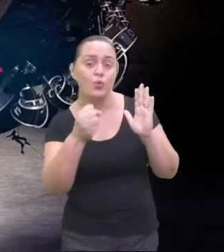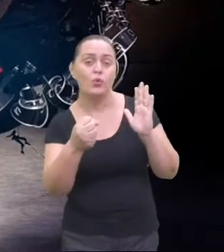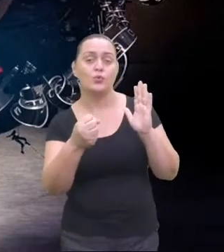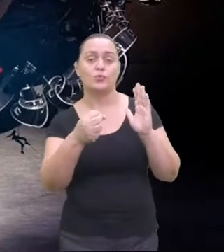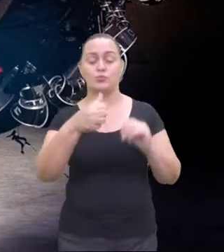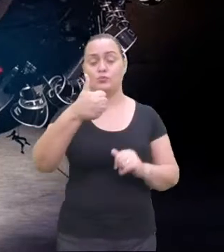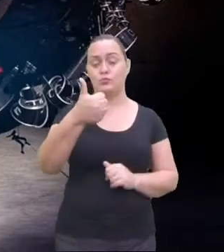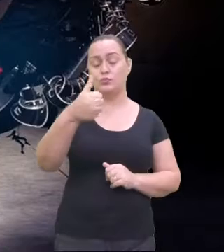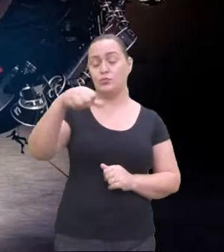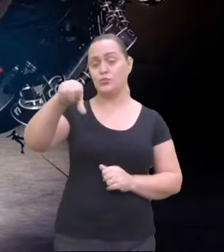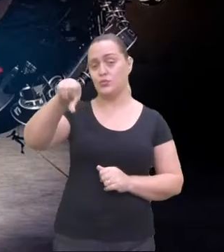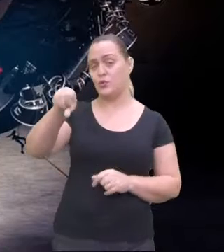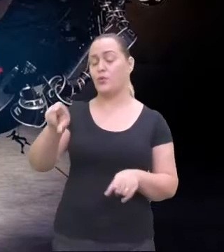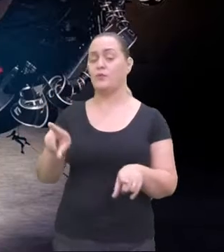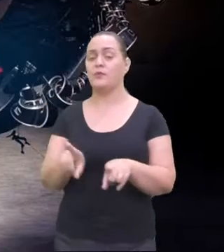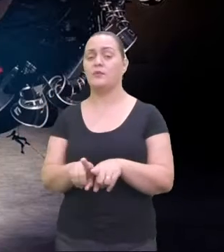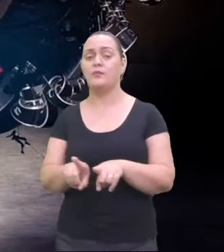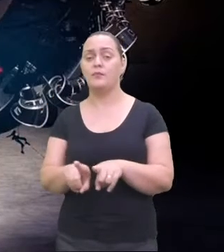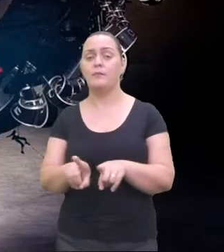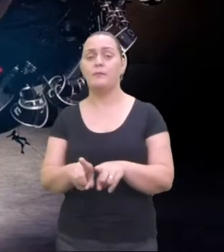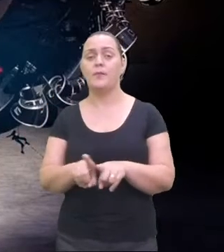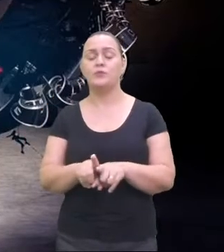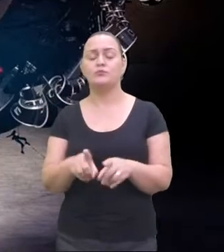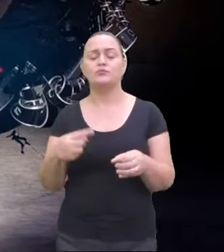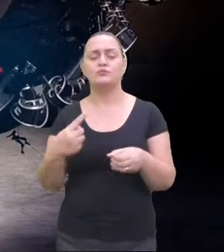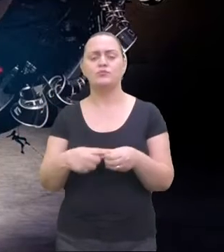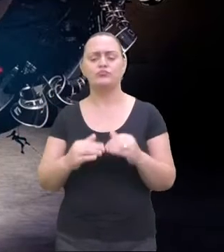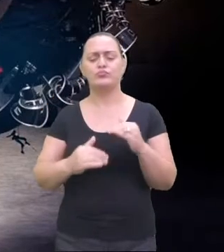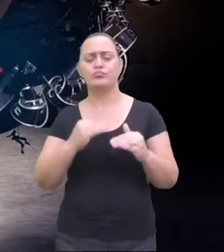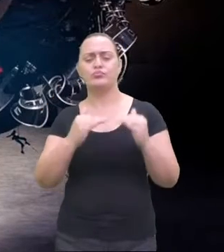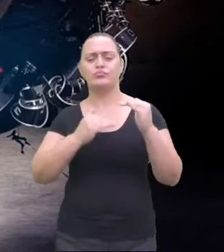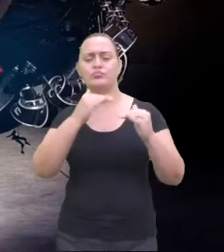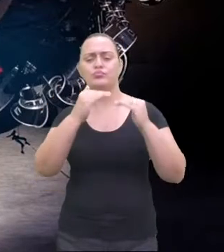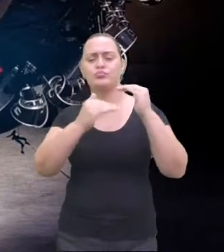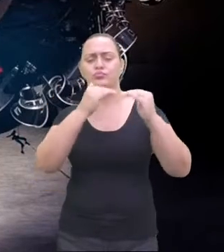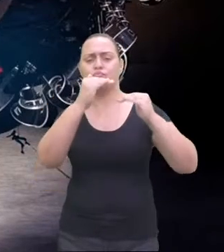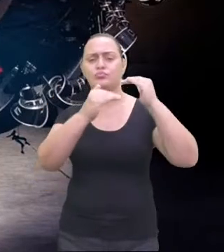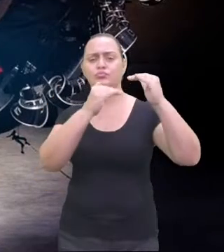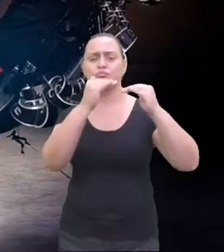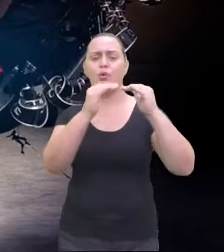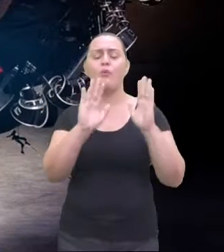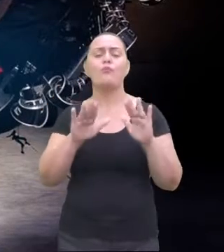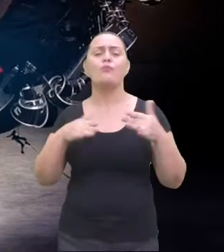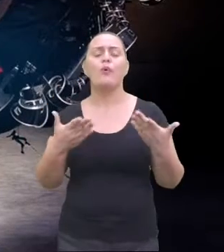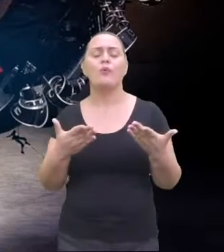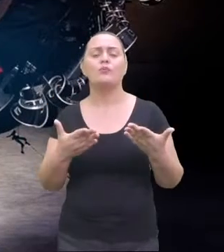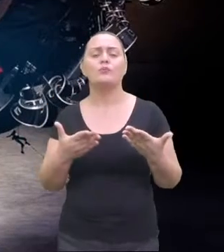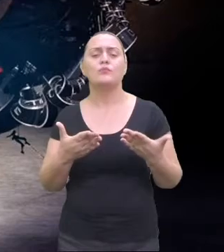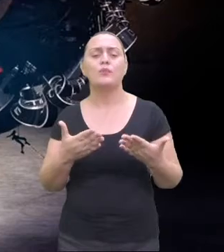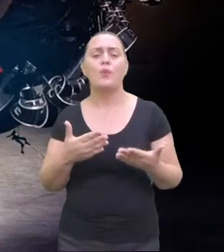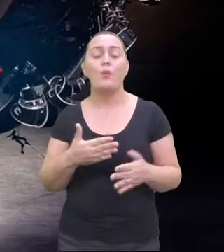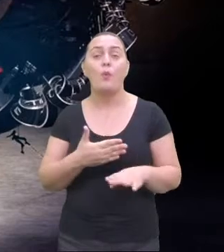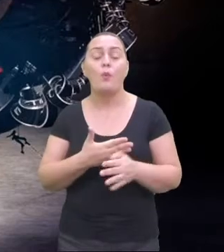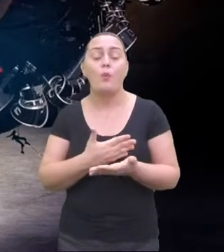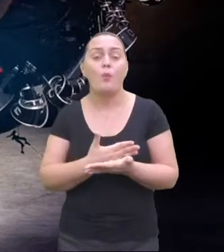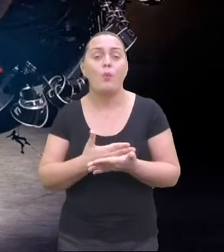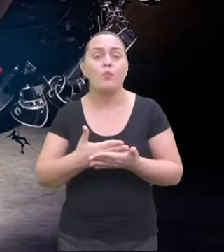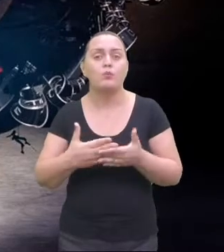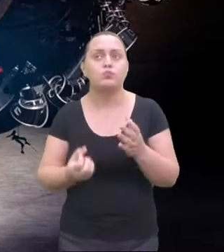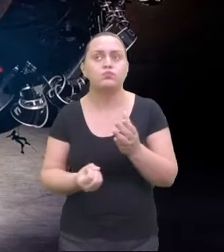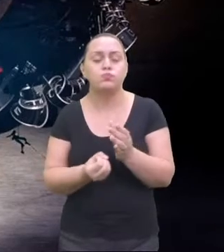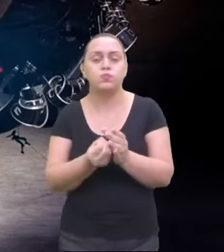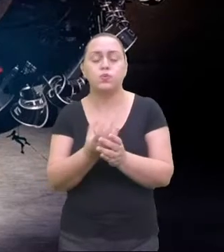se desenvolvendo, destacaram-se dois ritmos musicais que marcaram a música brasileira.